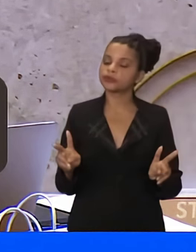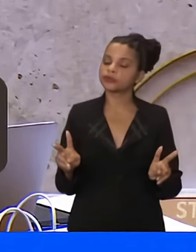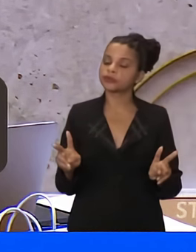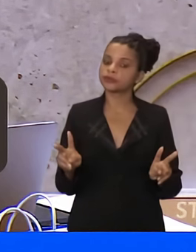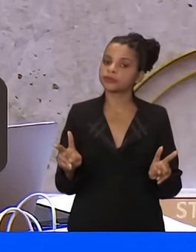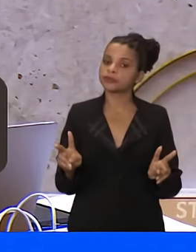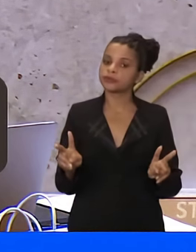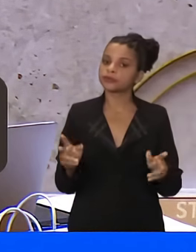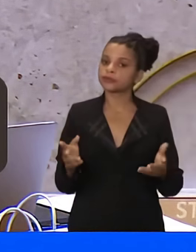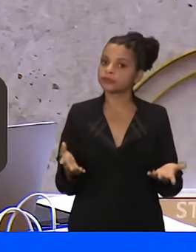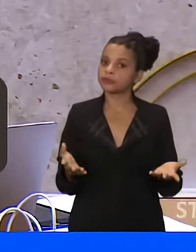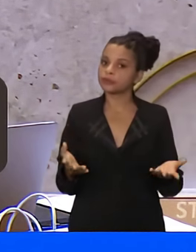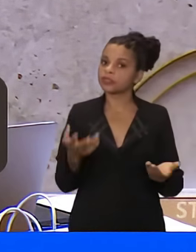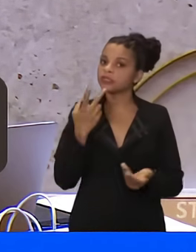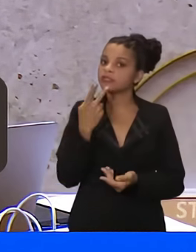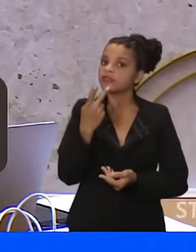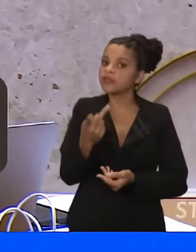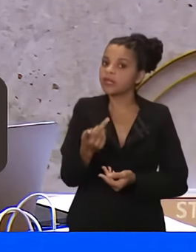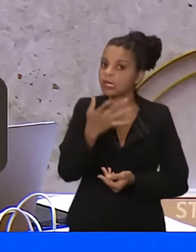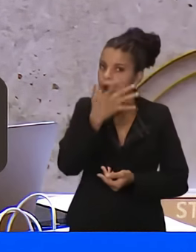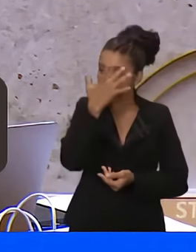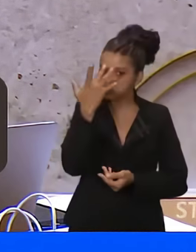quando você diz que alguém é ladrão,